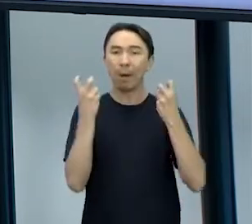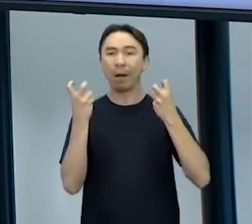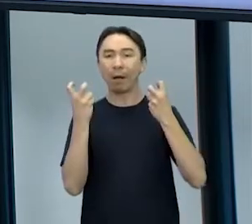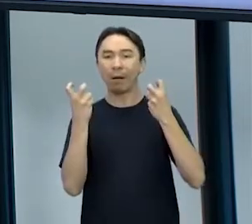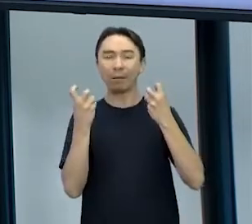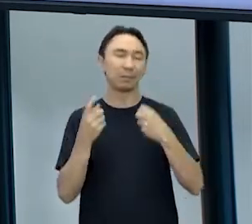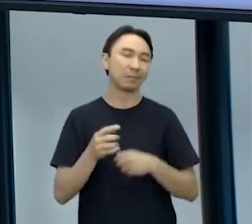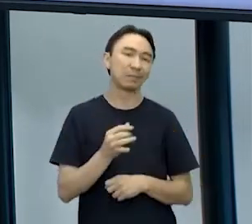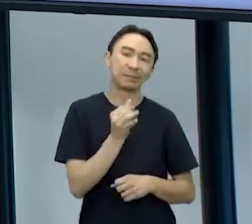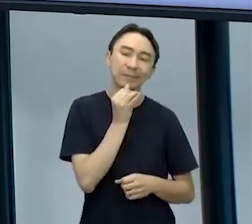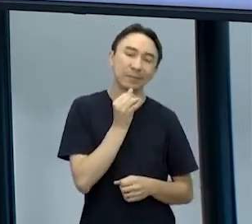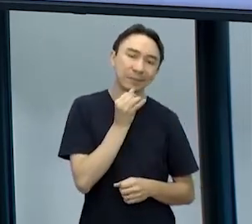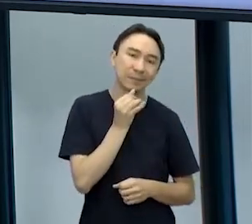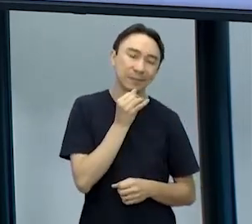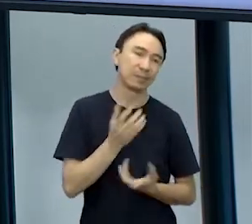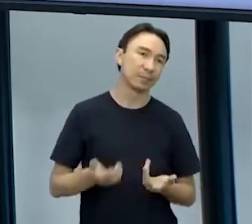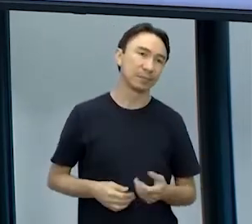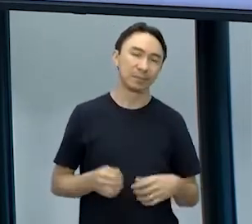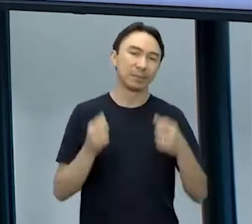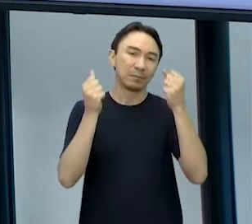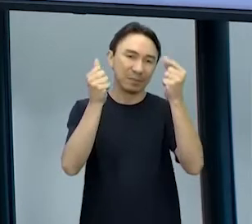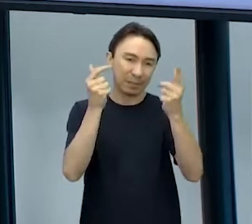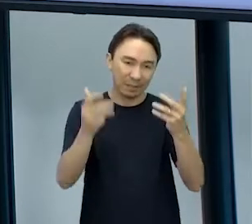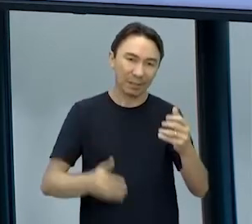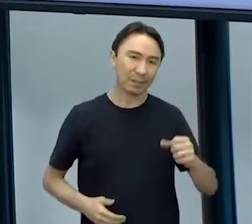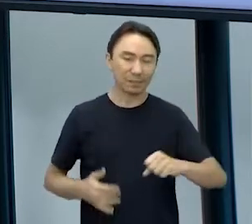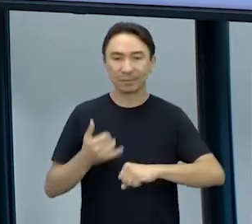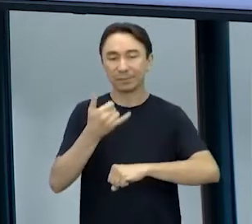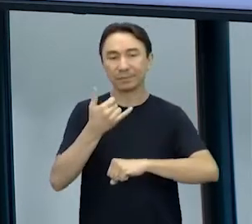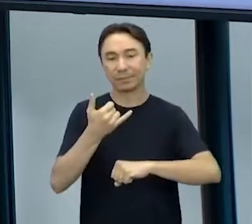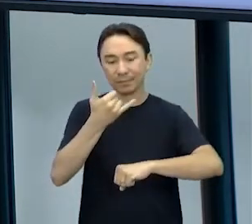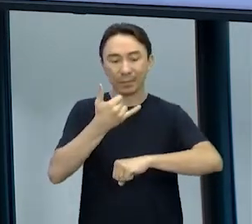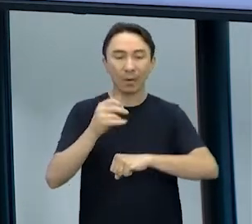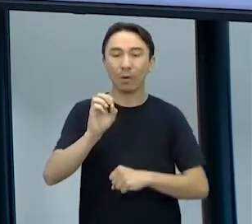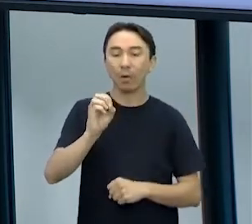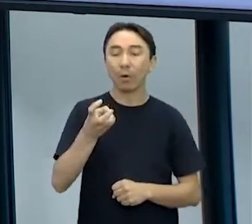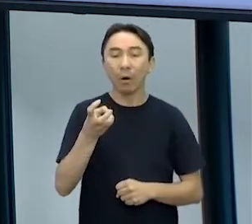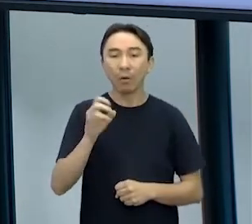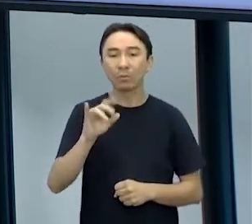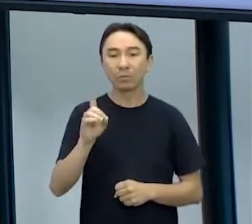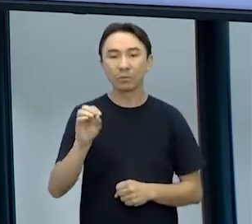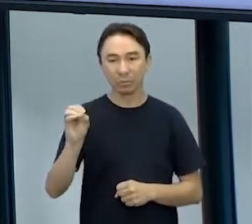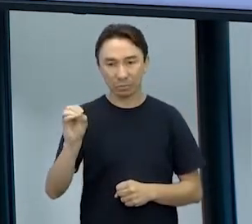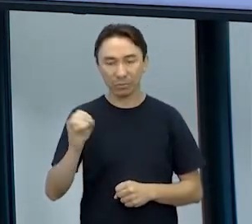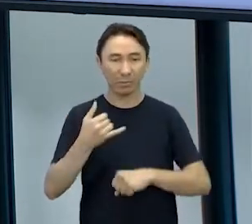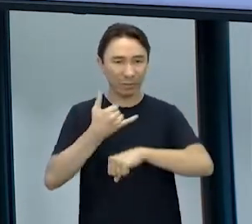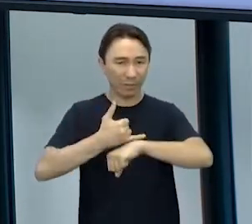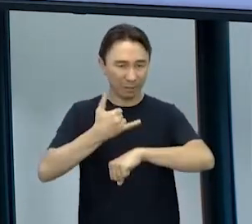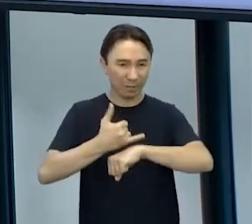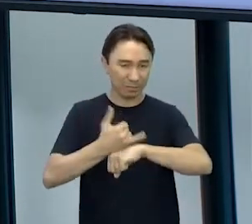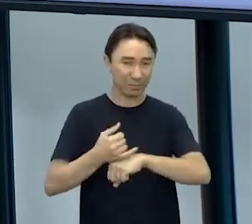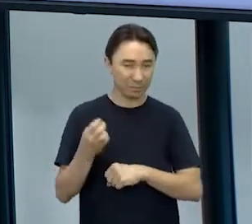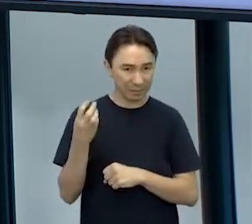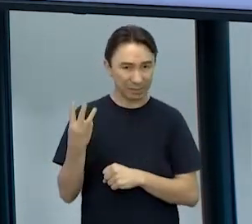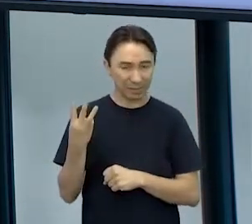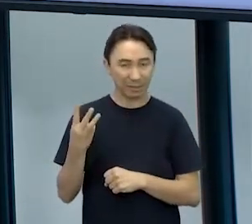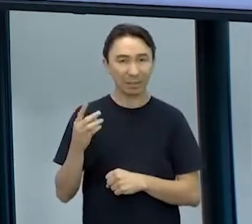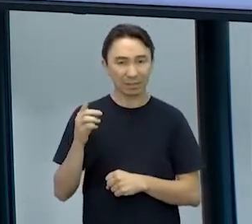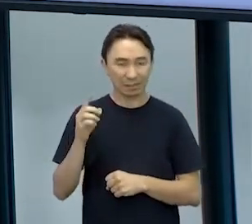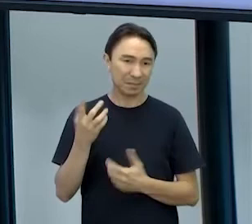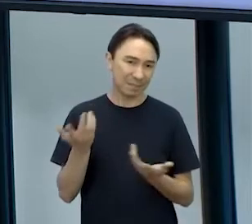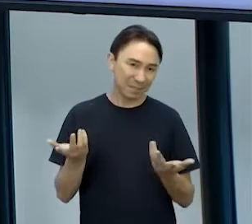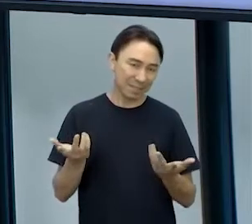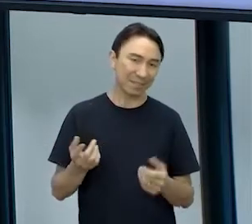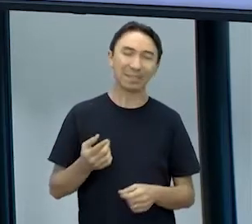exemplo, quando eu falar que o ferro, por exemplo, o óxido de ferro 3, que é a hematita,